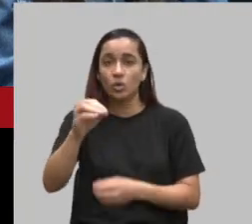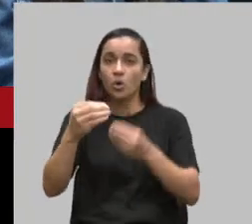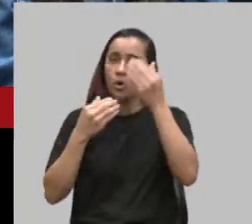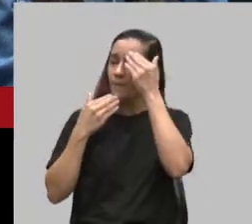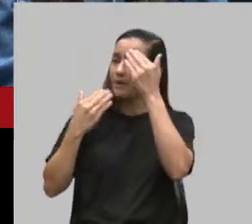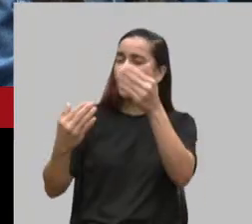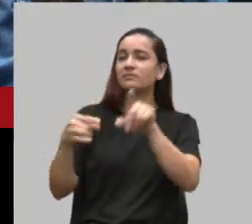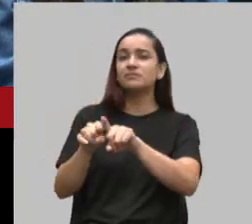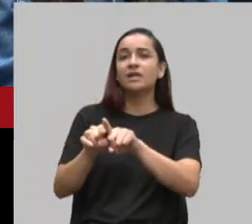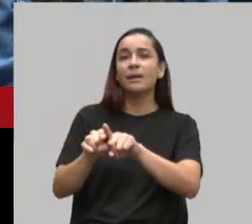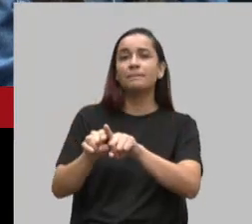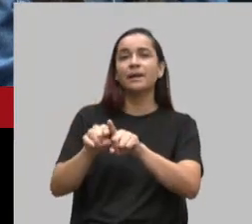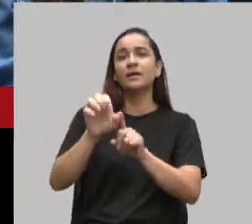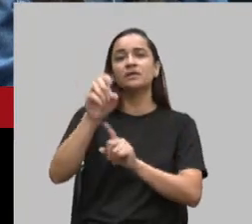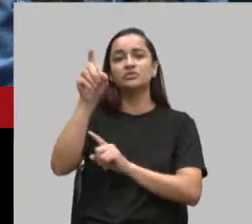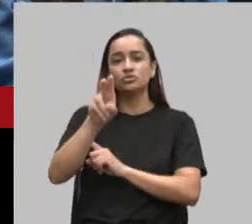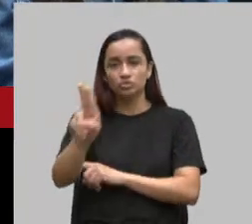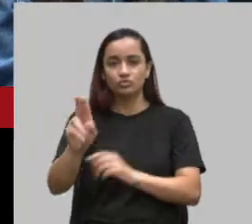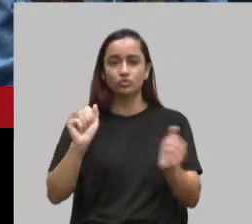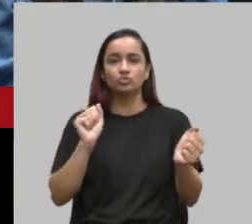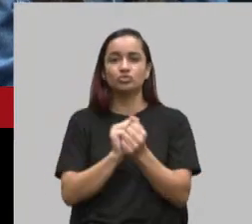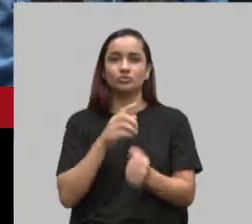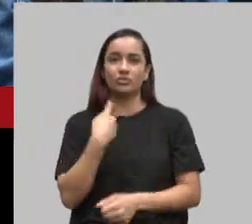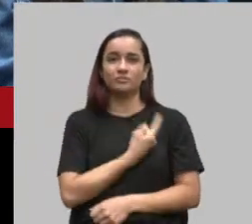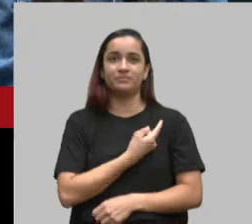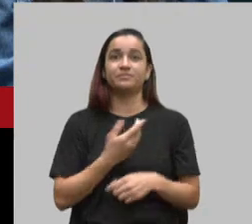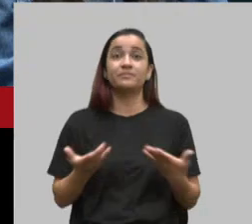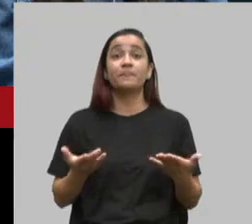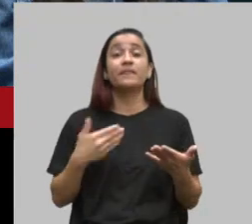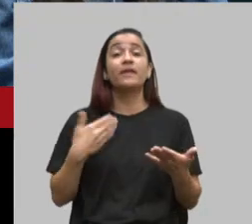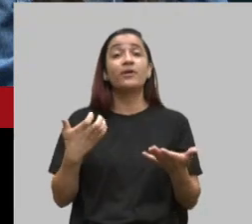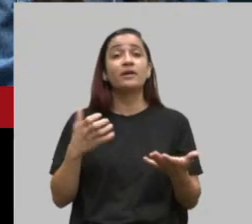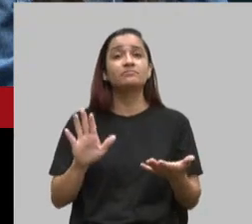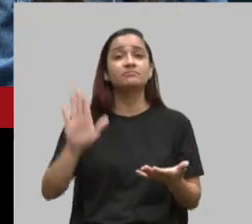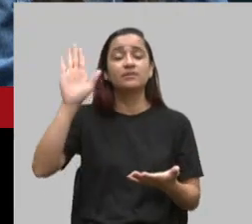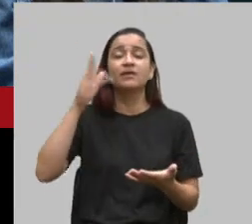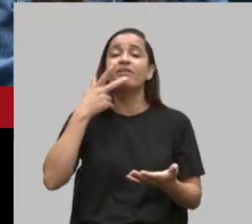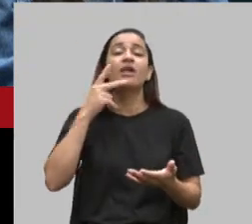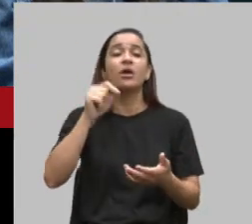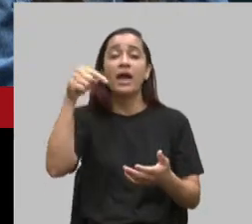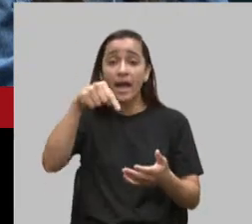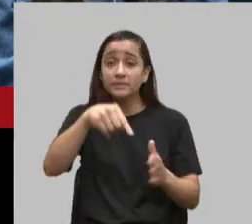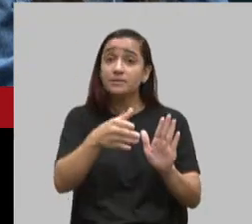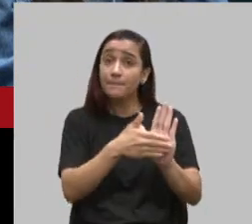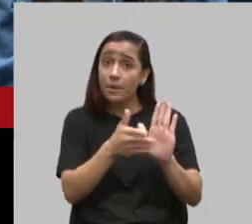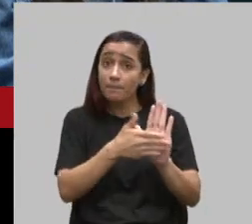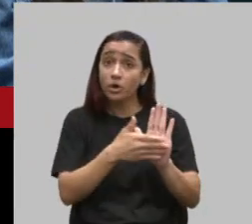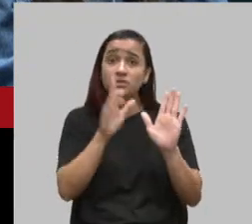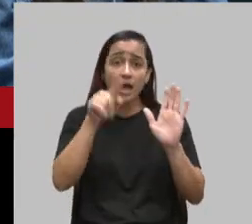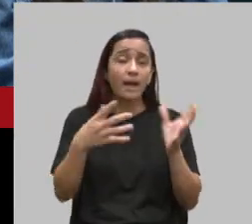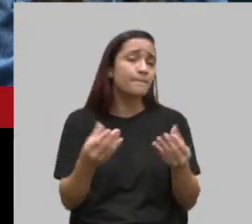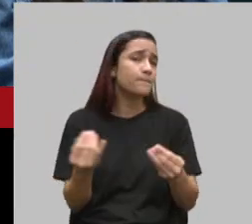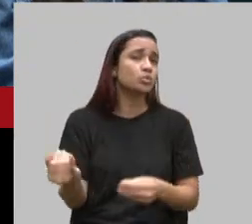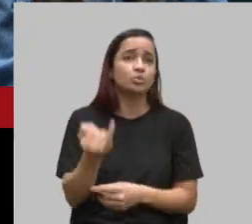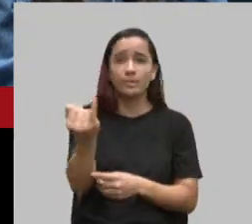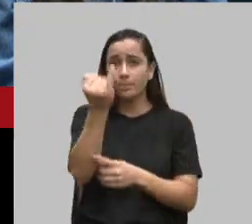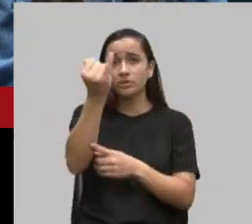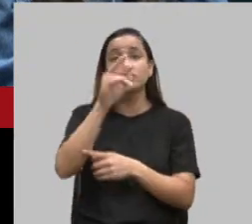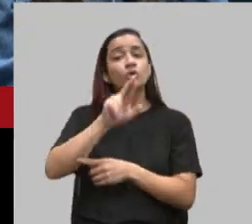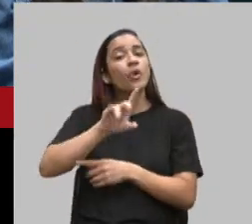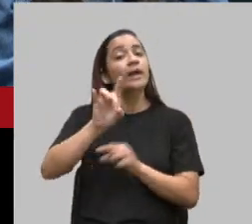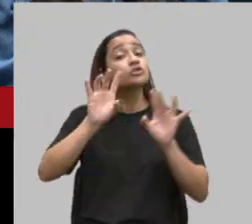meu que sempre estão do meu lado gostaria apenas de dizer que essa proposta é extremamente importante não só para os